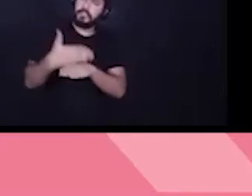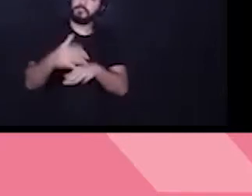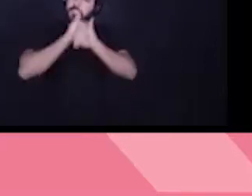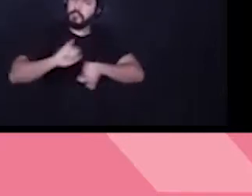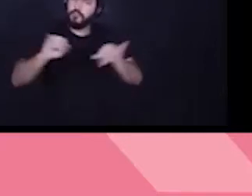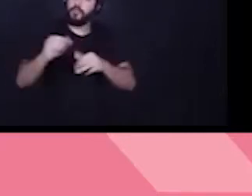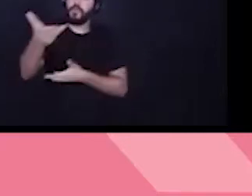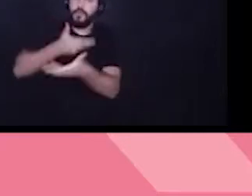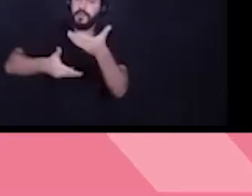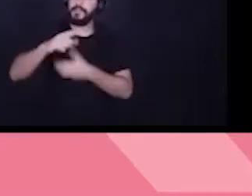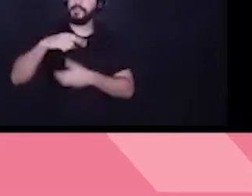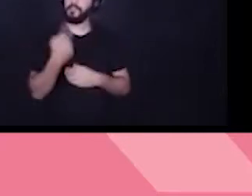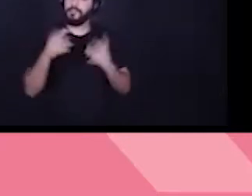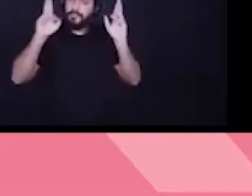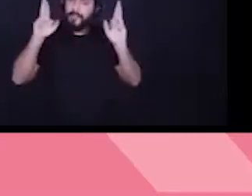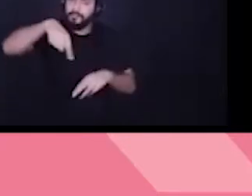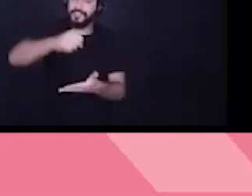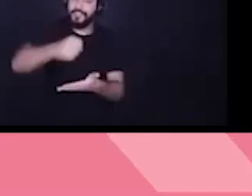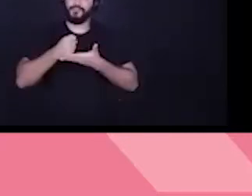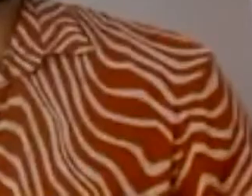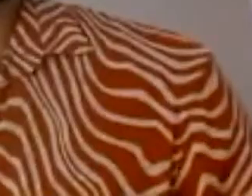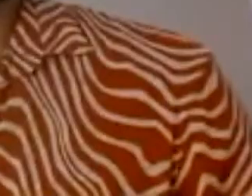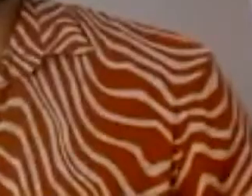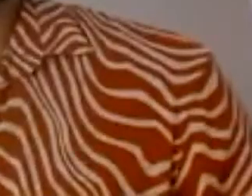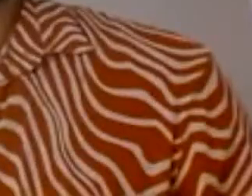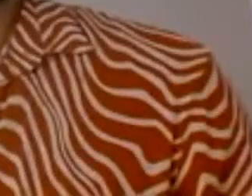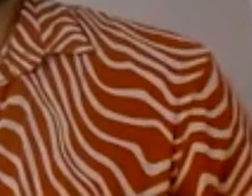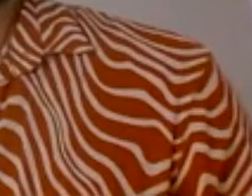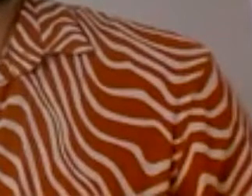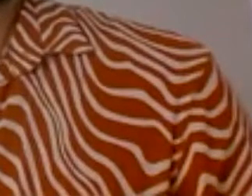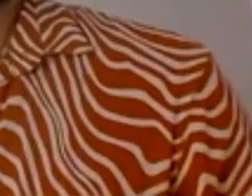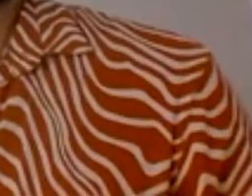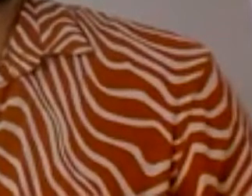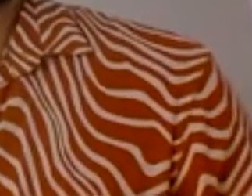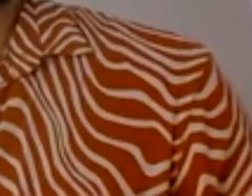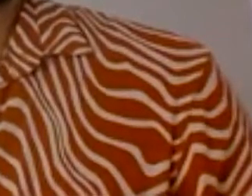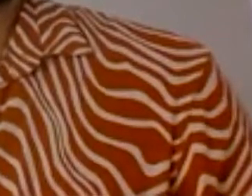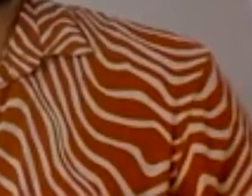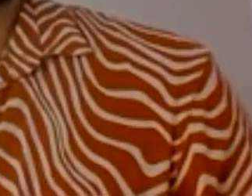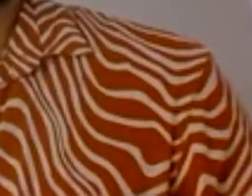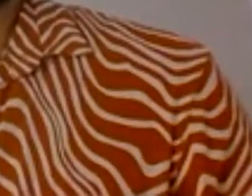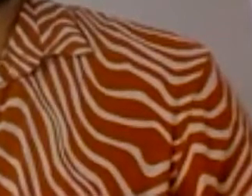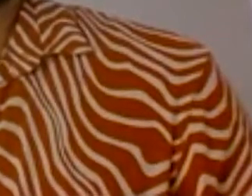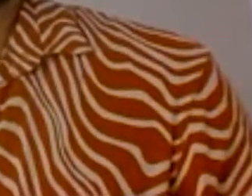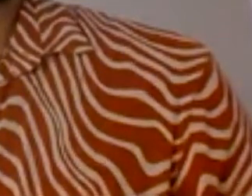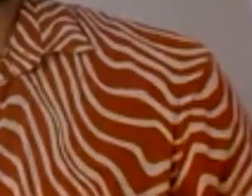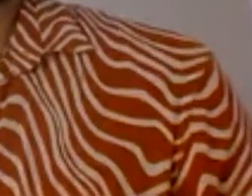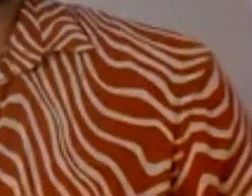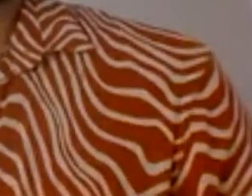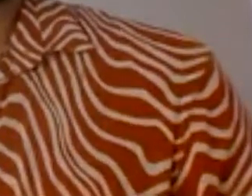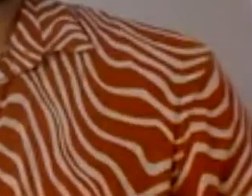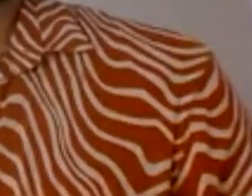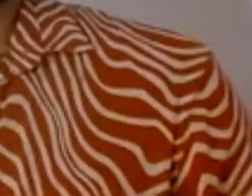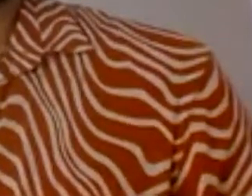divulguem e compartilhem. A gente conta com vocês. Bom, eu passo agora a palavra ao nosso mediador